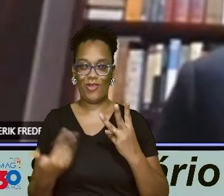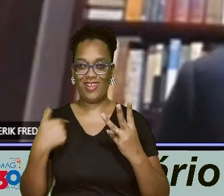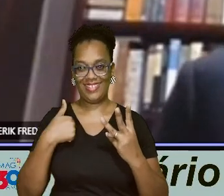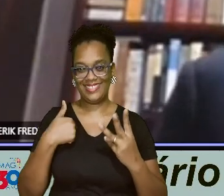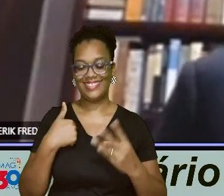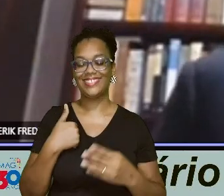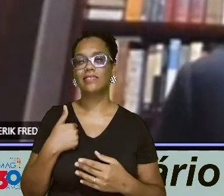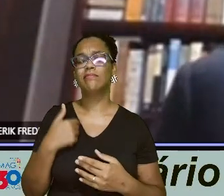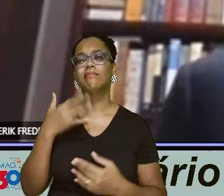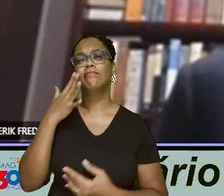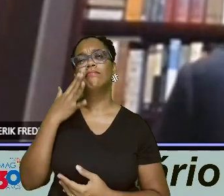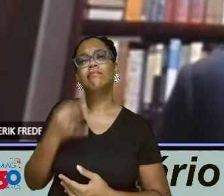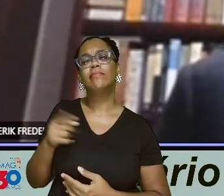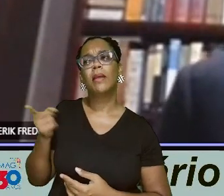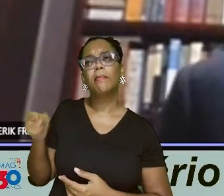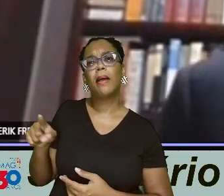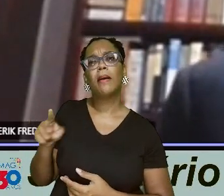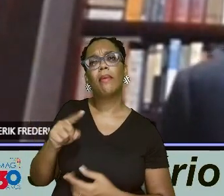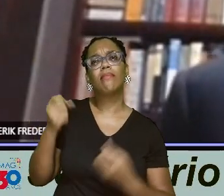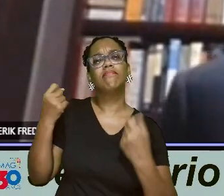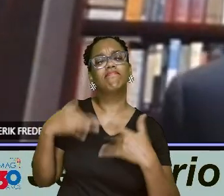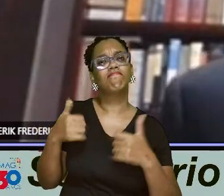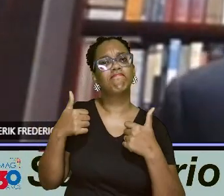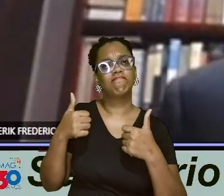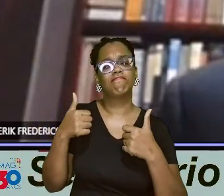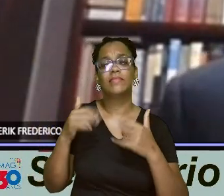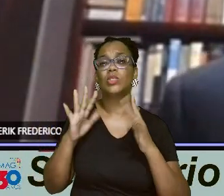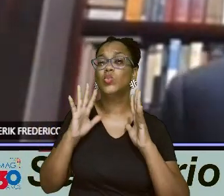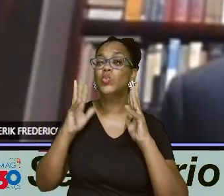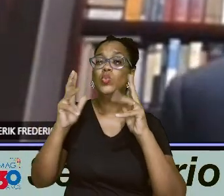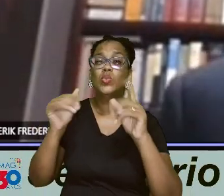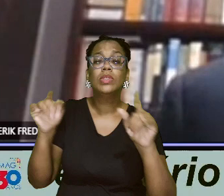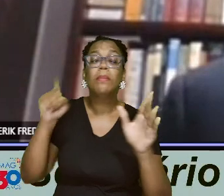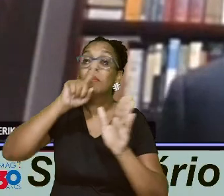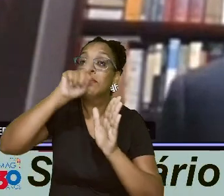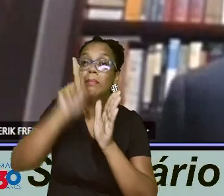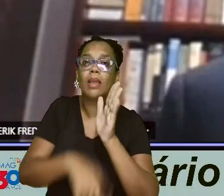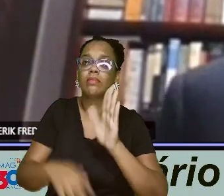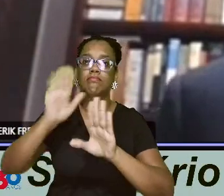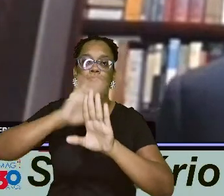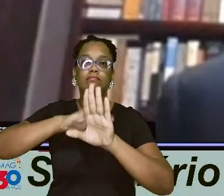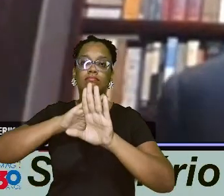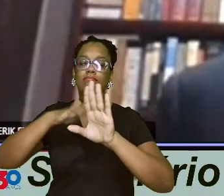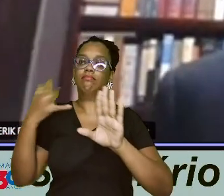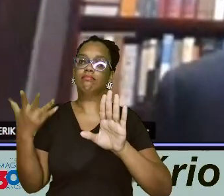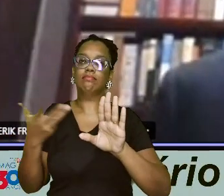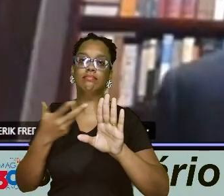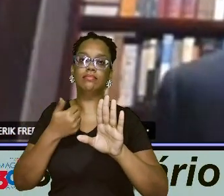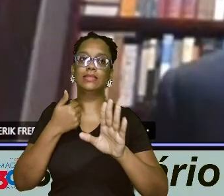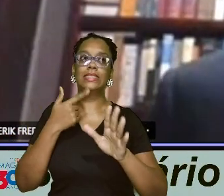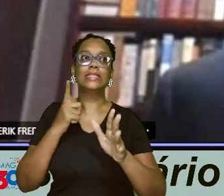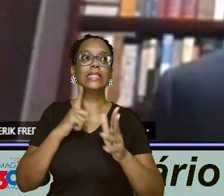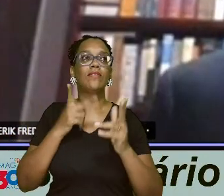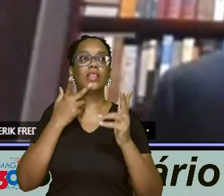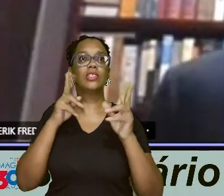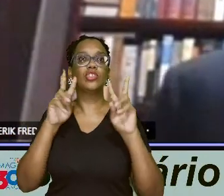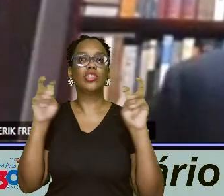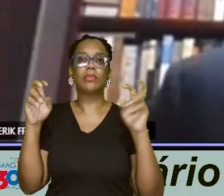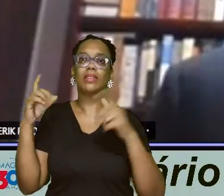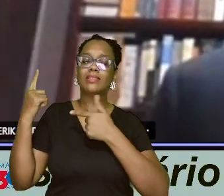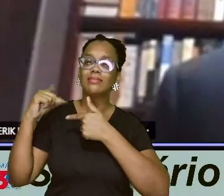é tudo exceto um precedente qualificado que trata tradicionalmente de